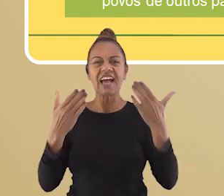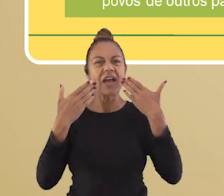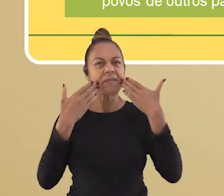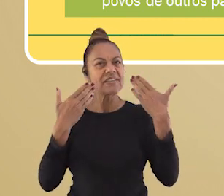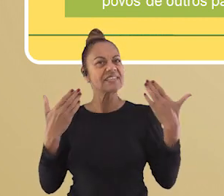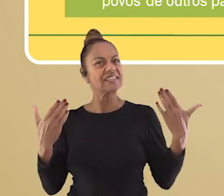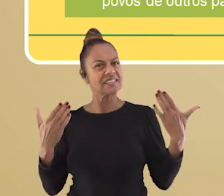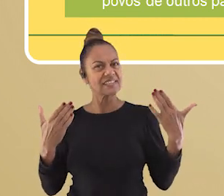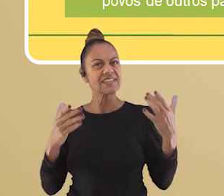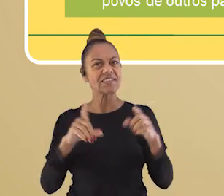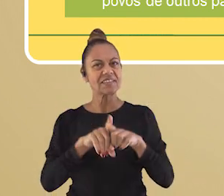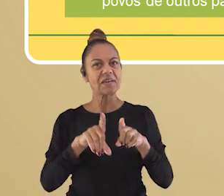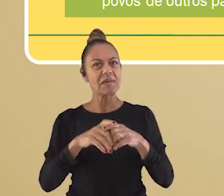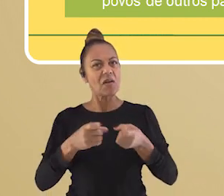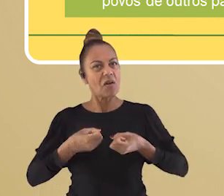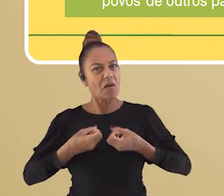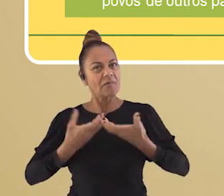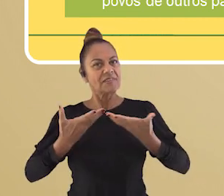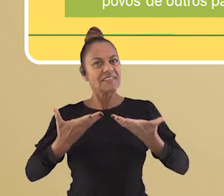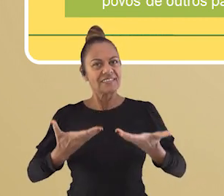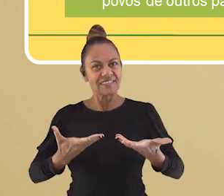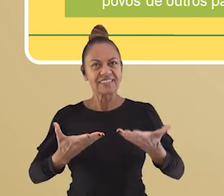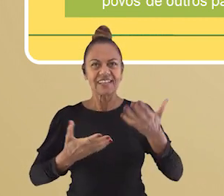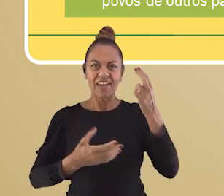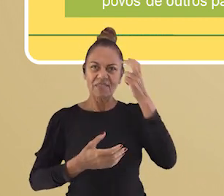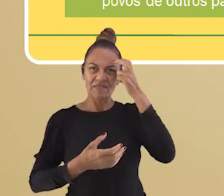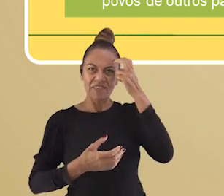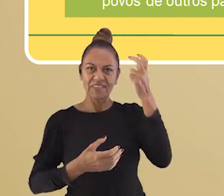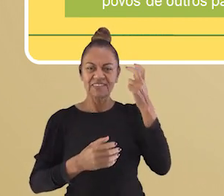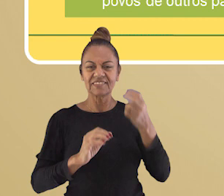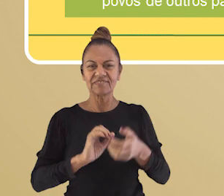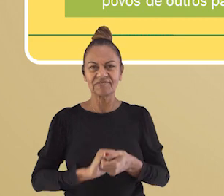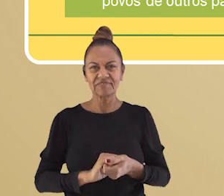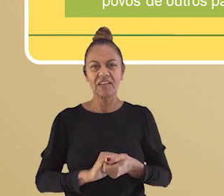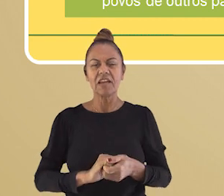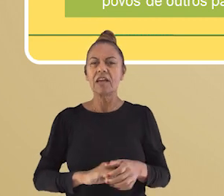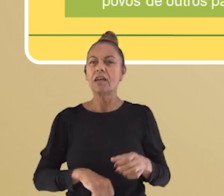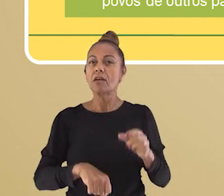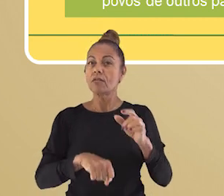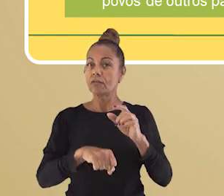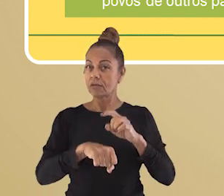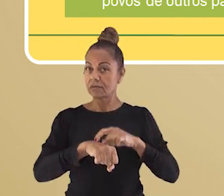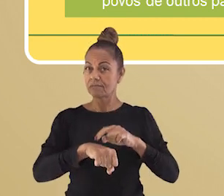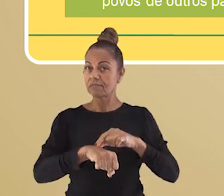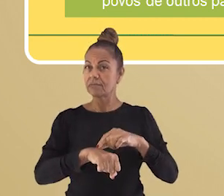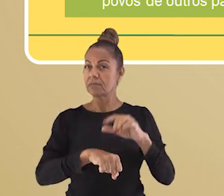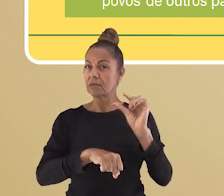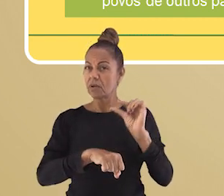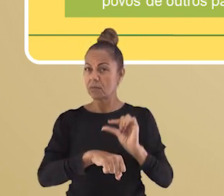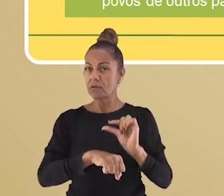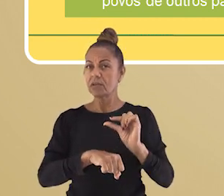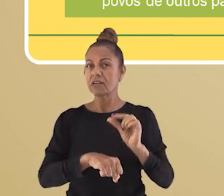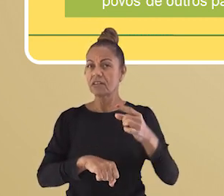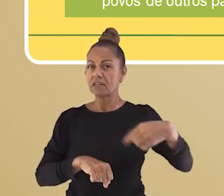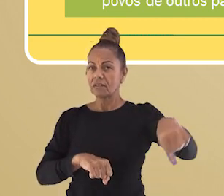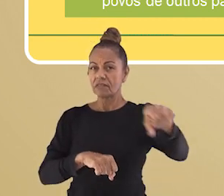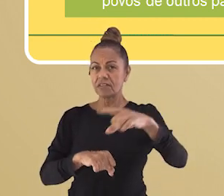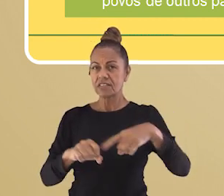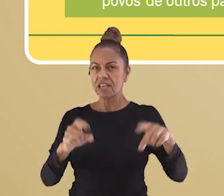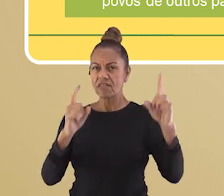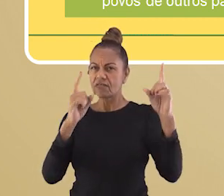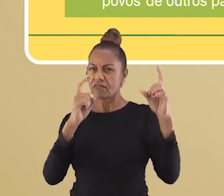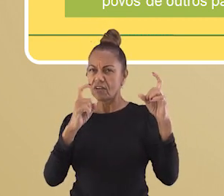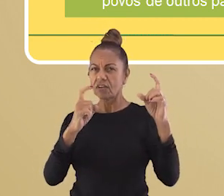apresentação também deve ser uma expressão cultural. Vou dar alguns segundos para você anotar ou tirar uma foto da